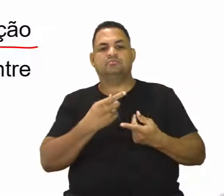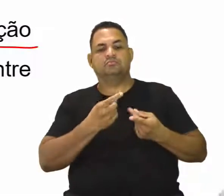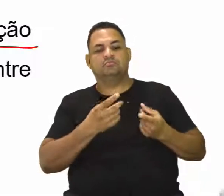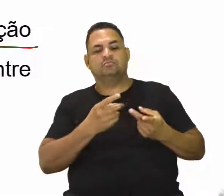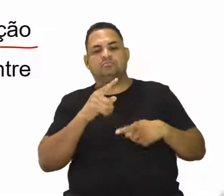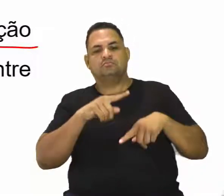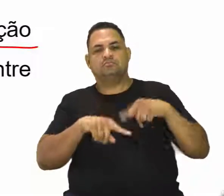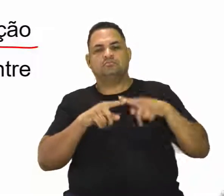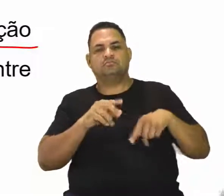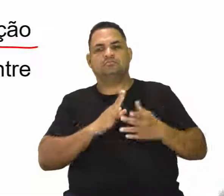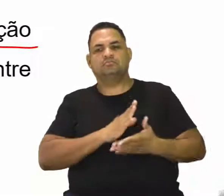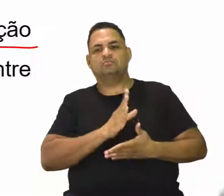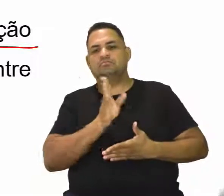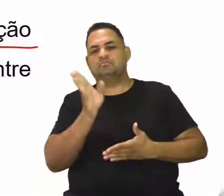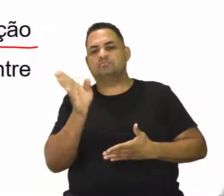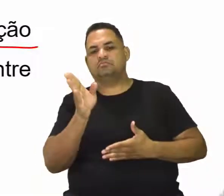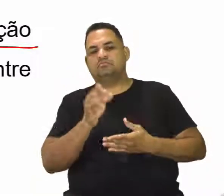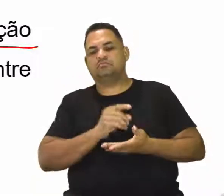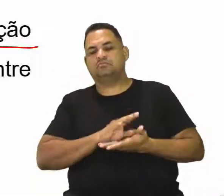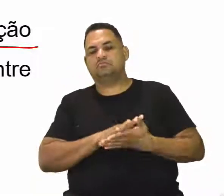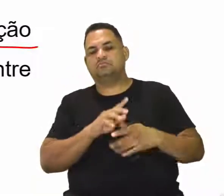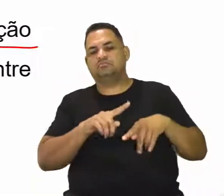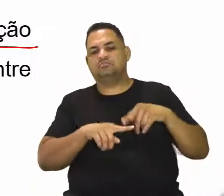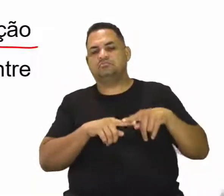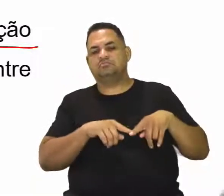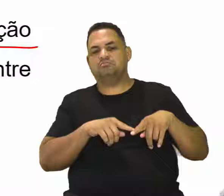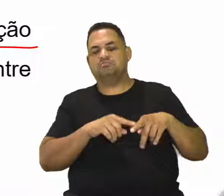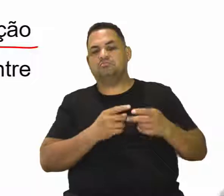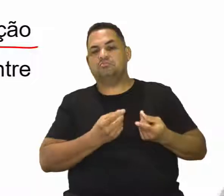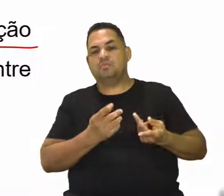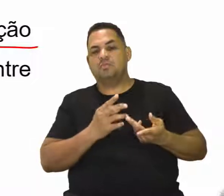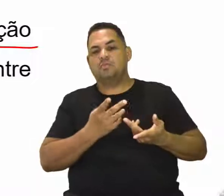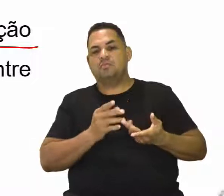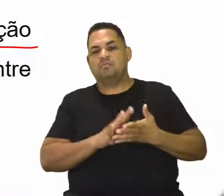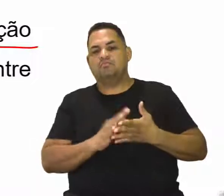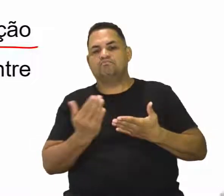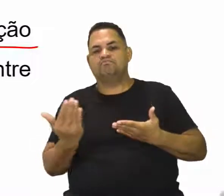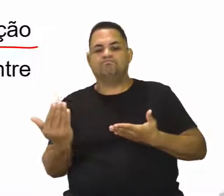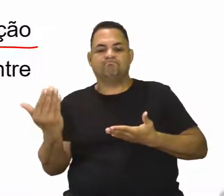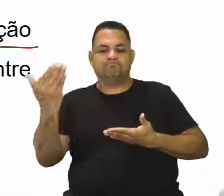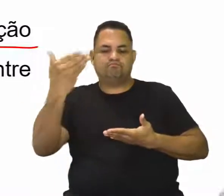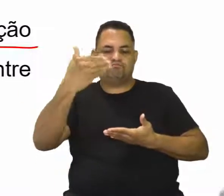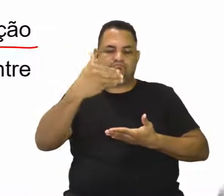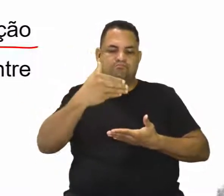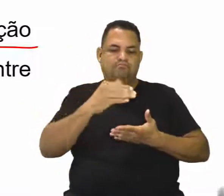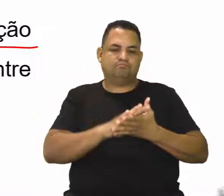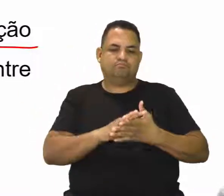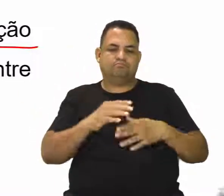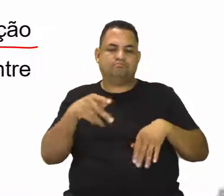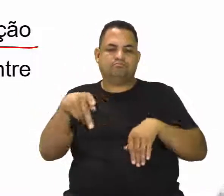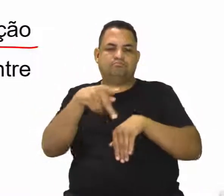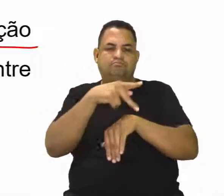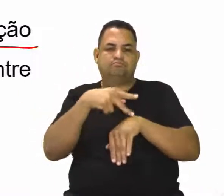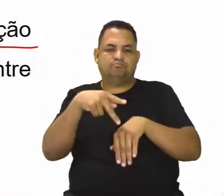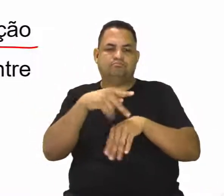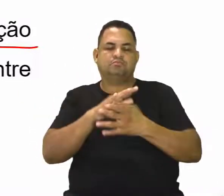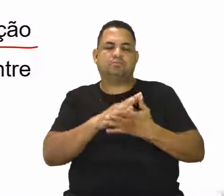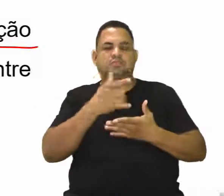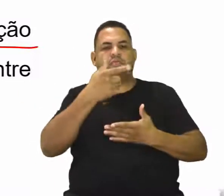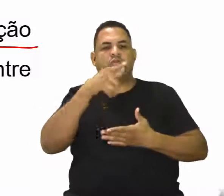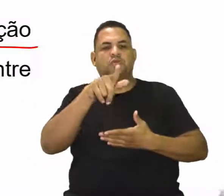meu produto para um país X e o país X pode vender para um país